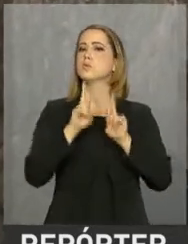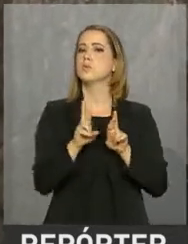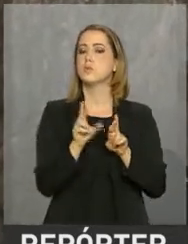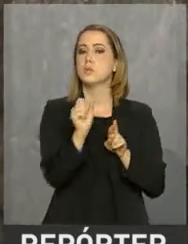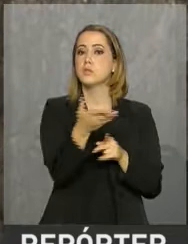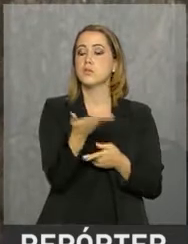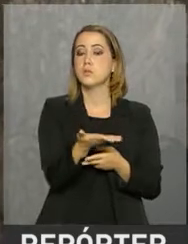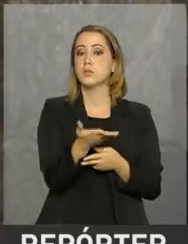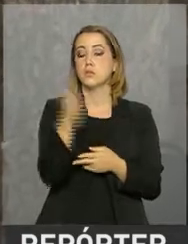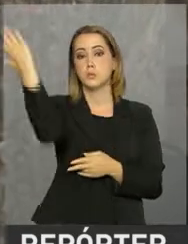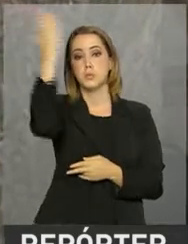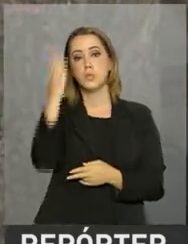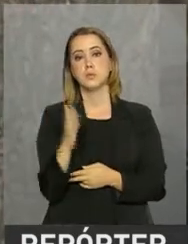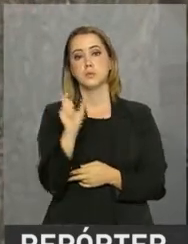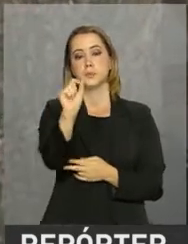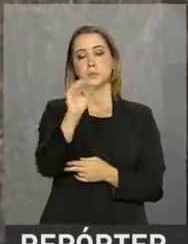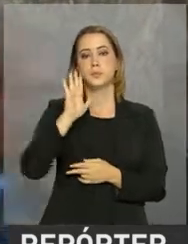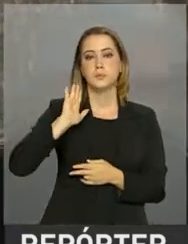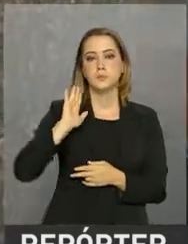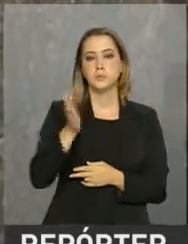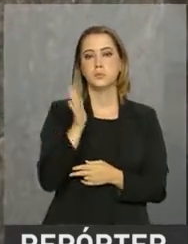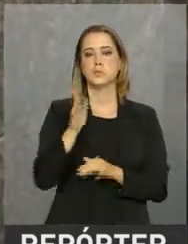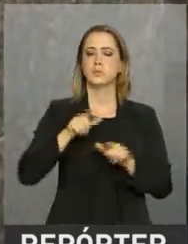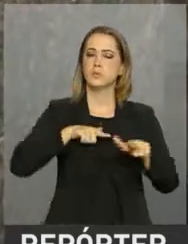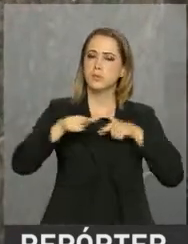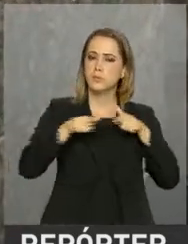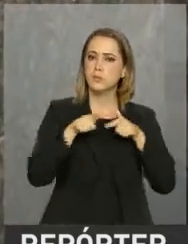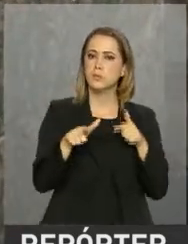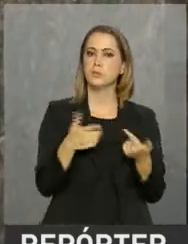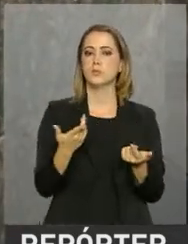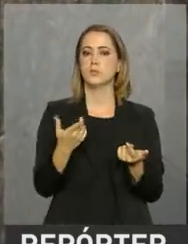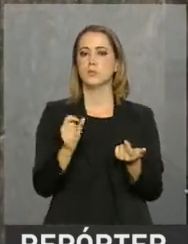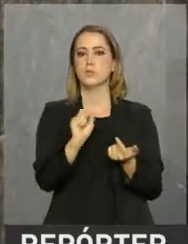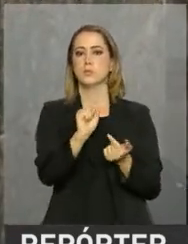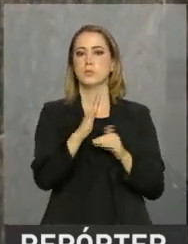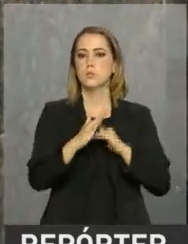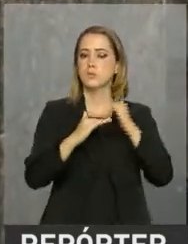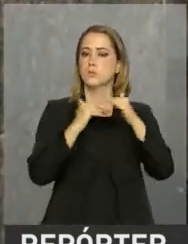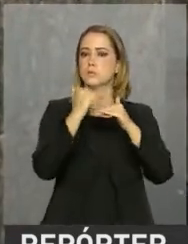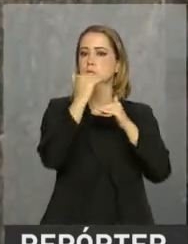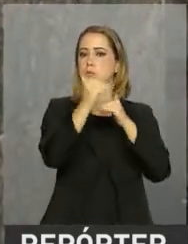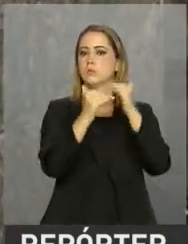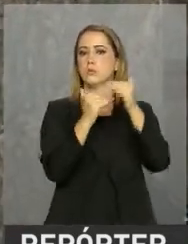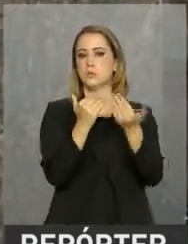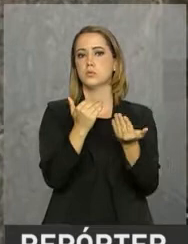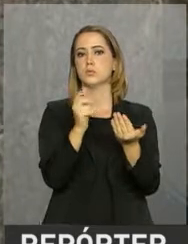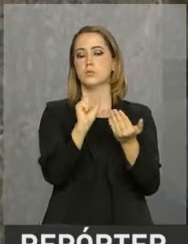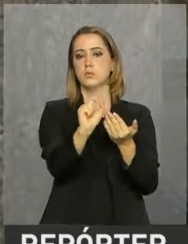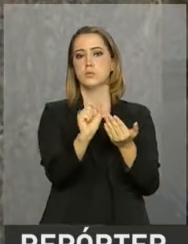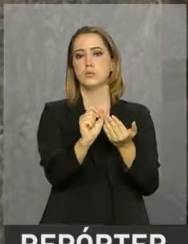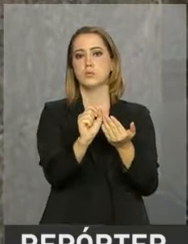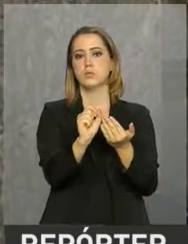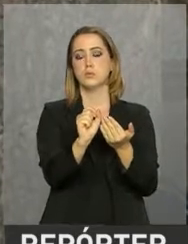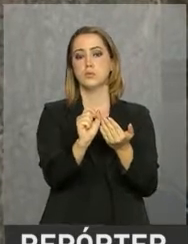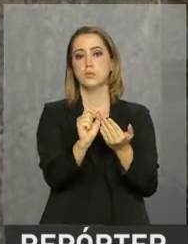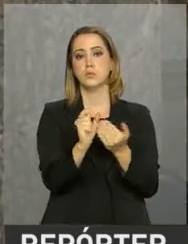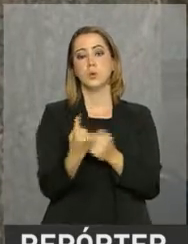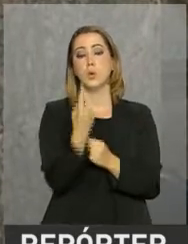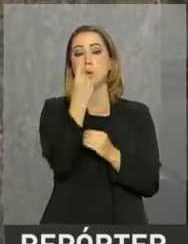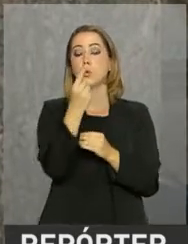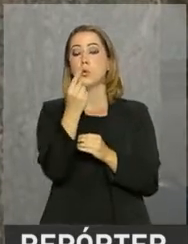é que o Brasil já esteja trabalhando com um crescimento no